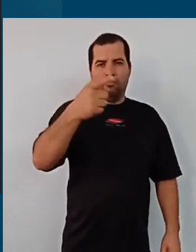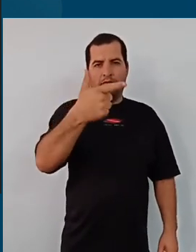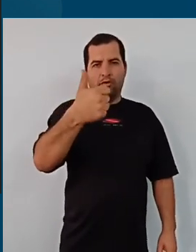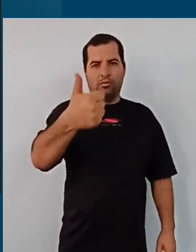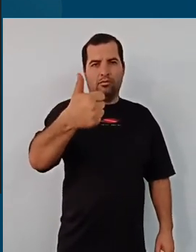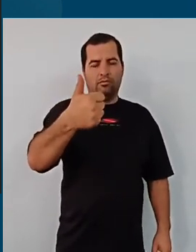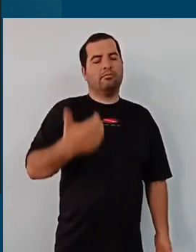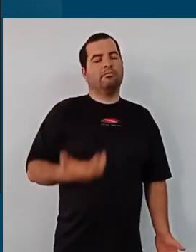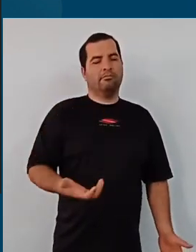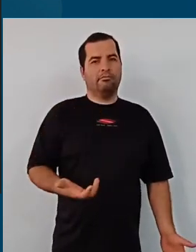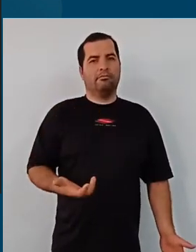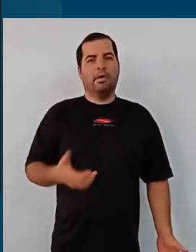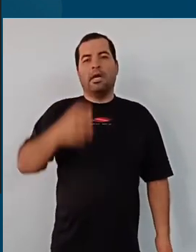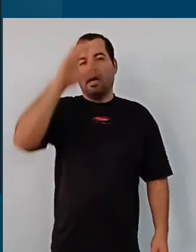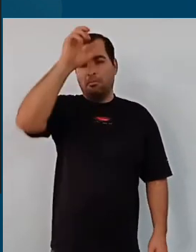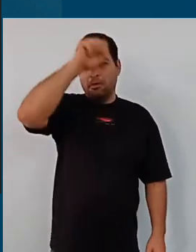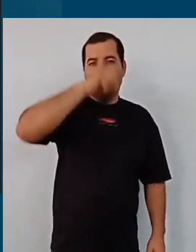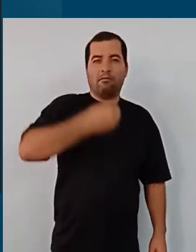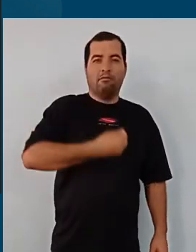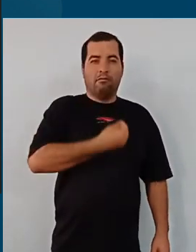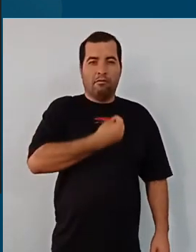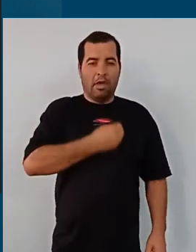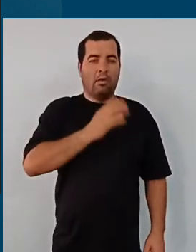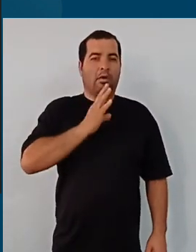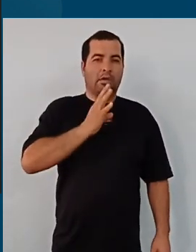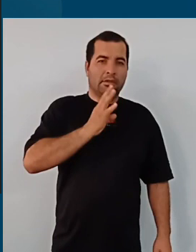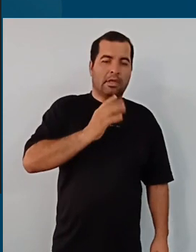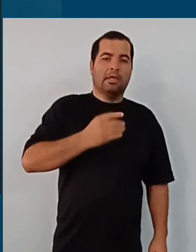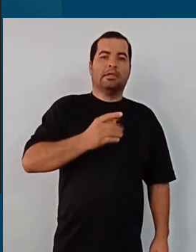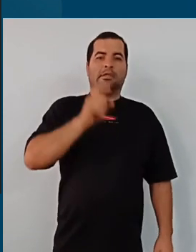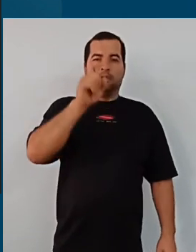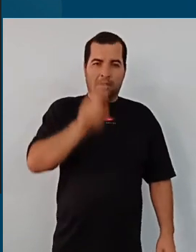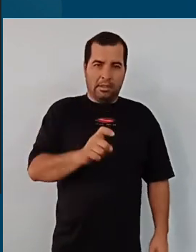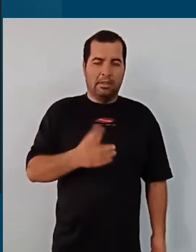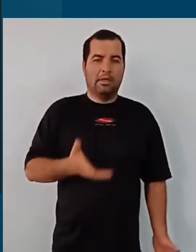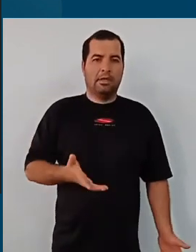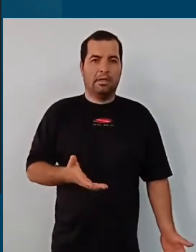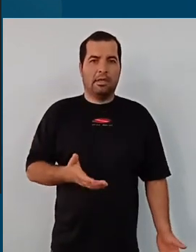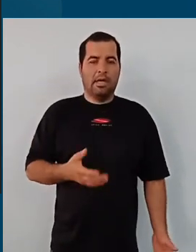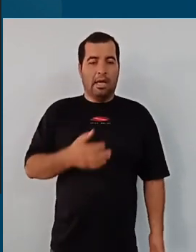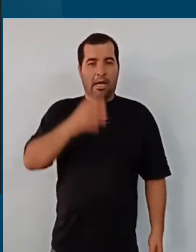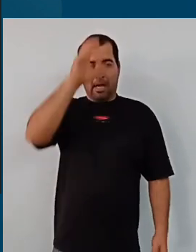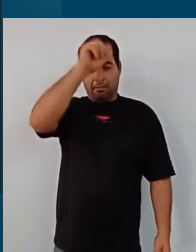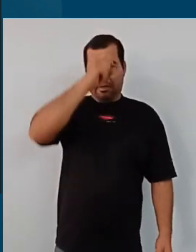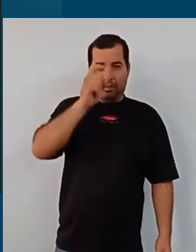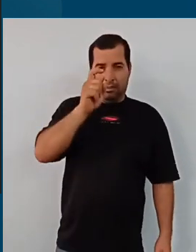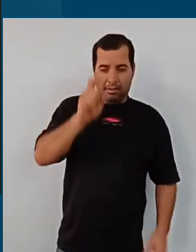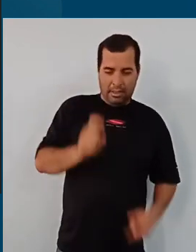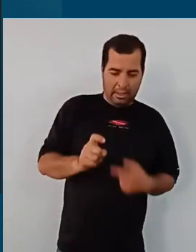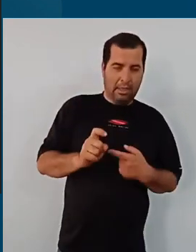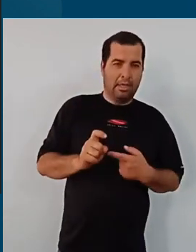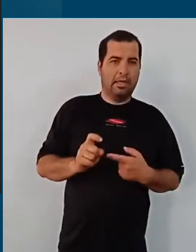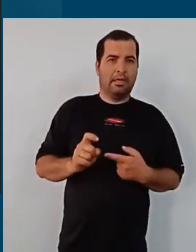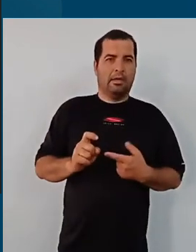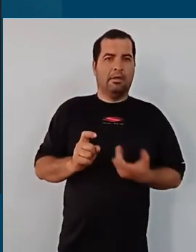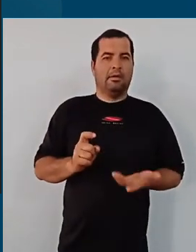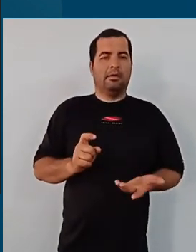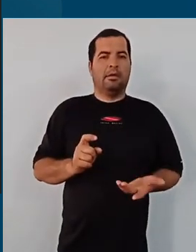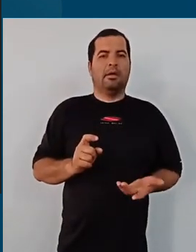aprender a viver e o aprender a ser. E quando se referia ao aprender a ser, volta a